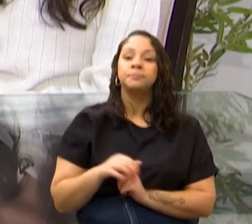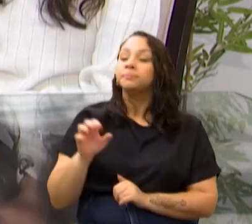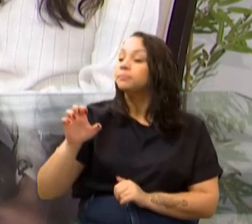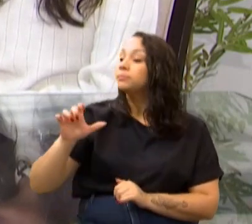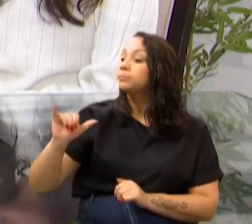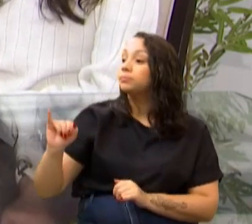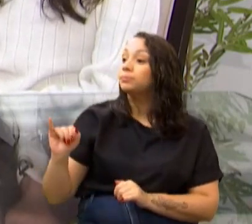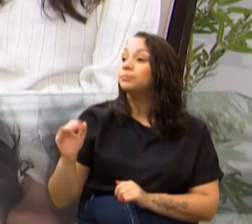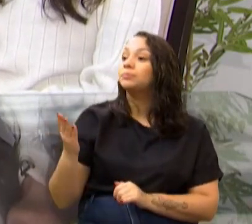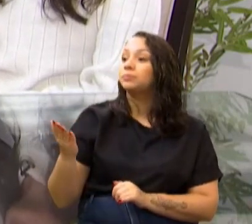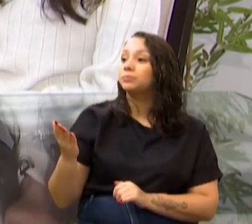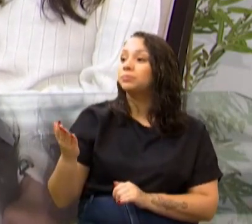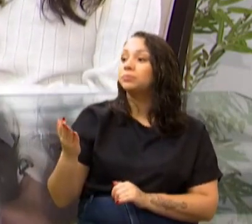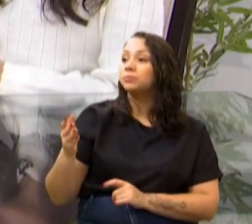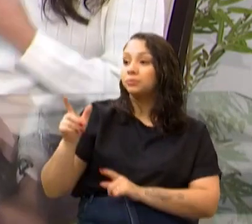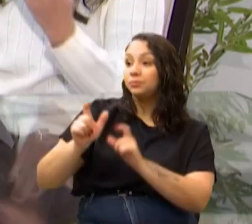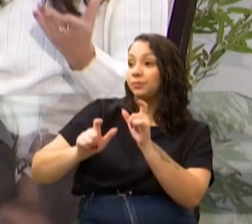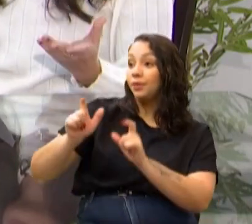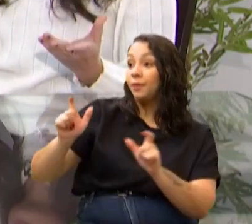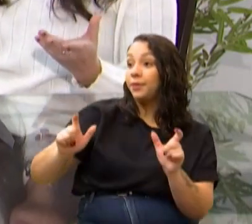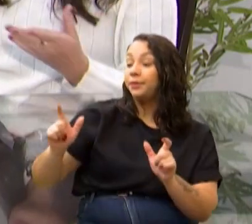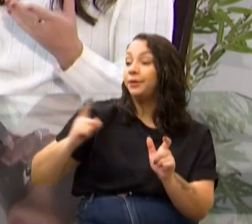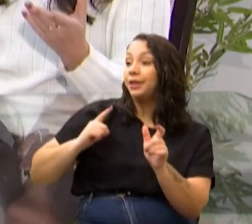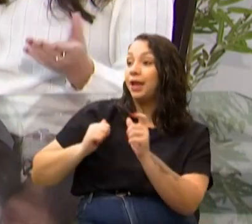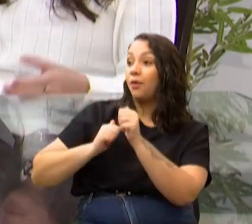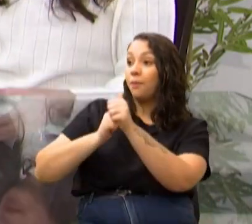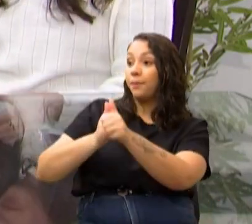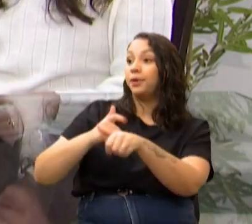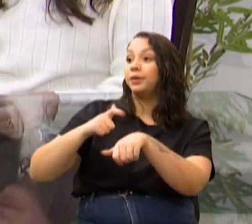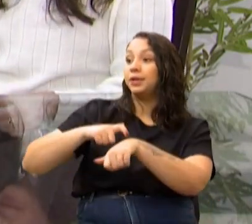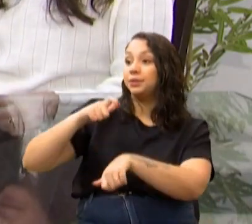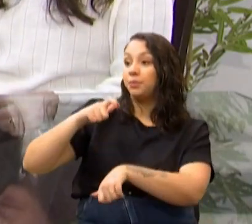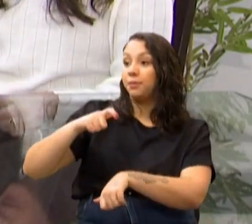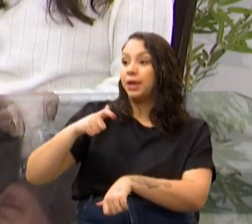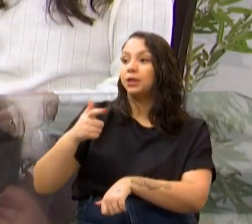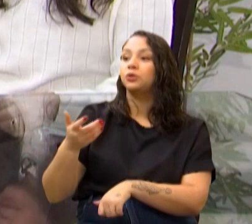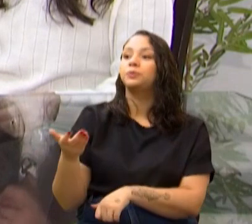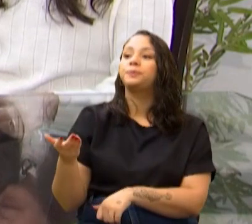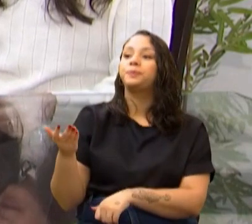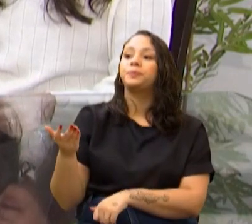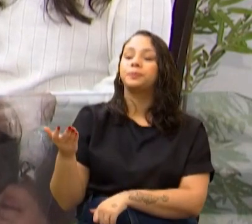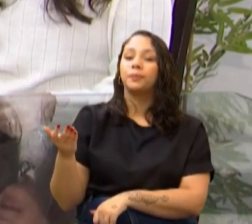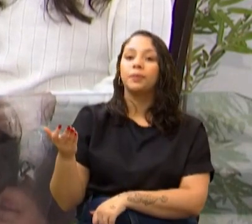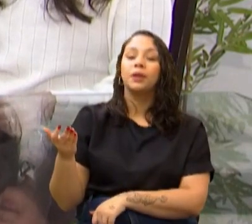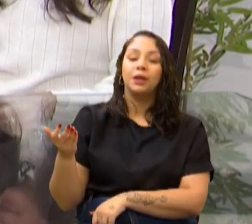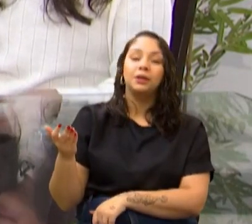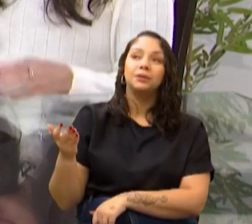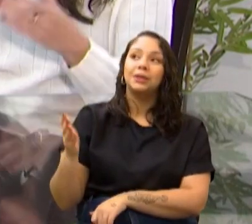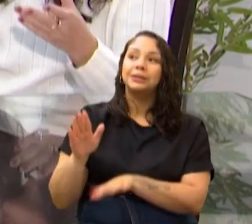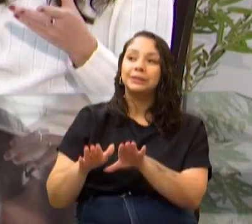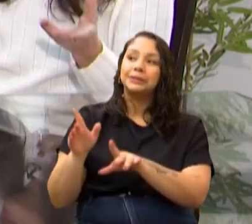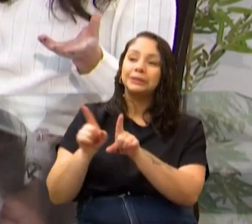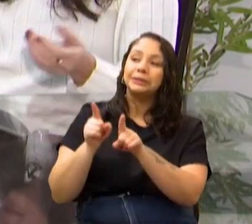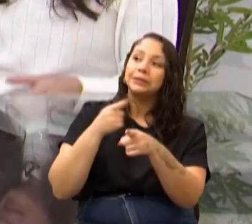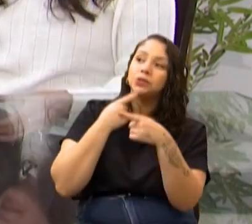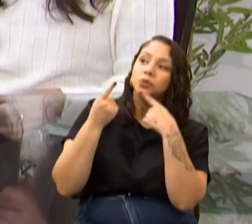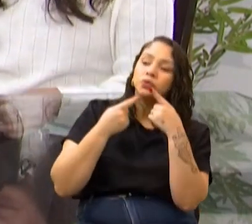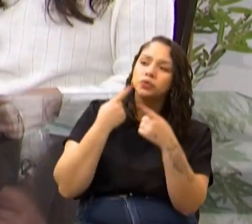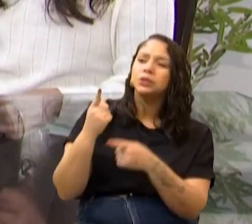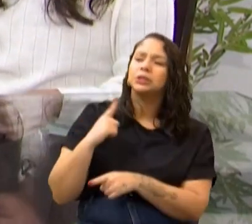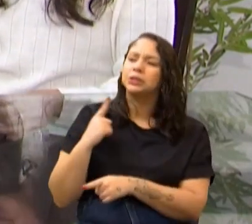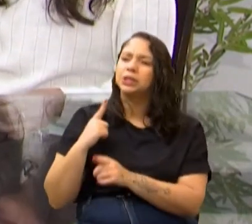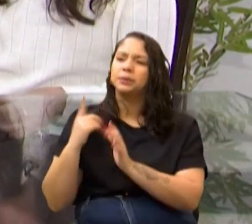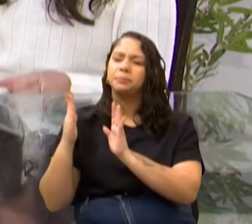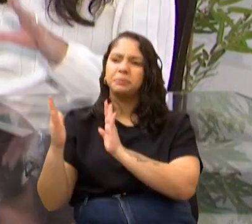ter. E muitas pessoas que estão nos acompanhando nesse momento também devem estar